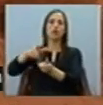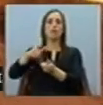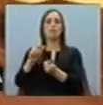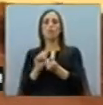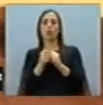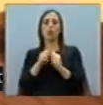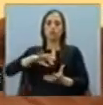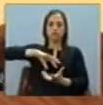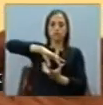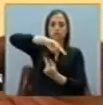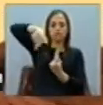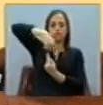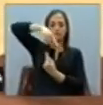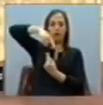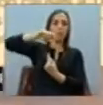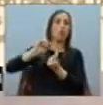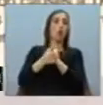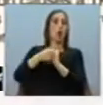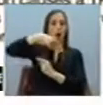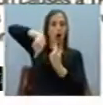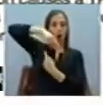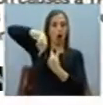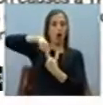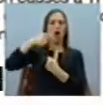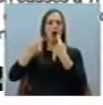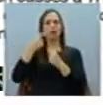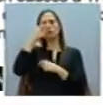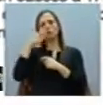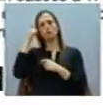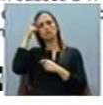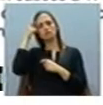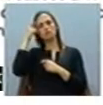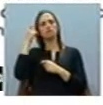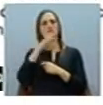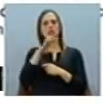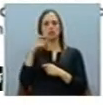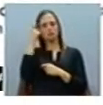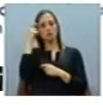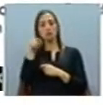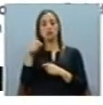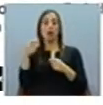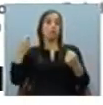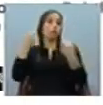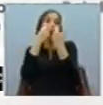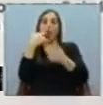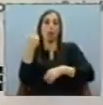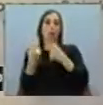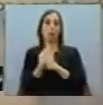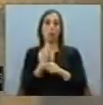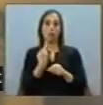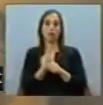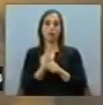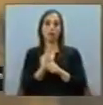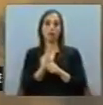na rotação de Marte. E alguns cientistas pensaram que sim, que se calhar foi algum impacto profundo que